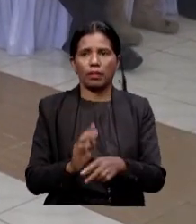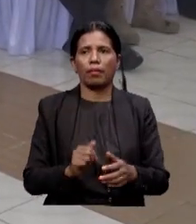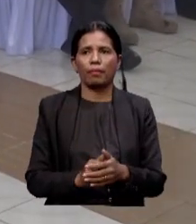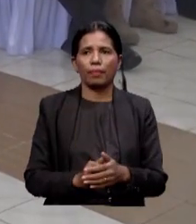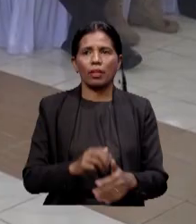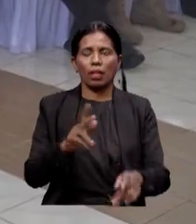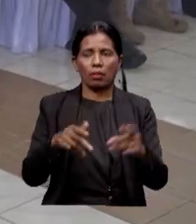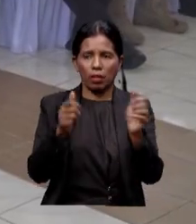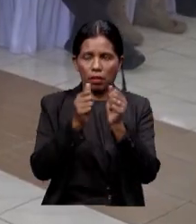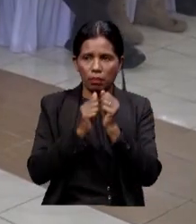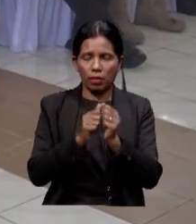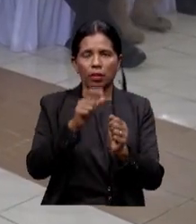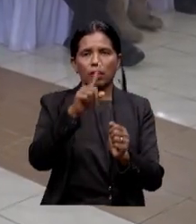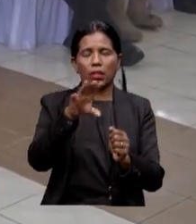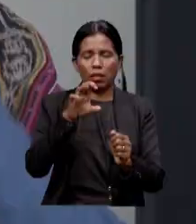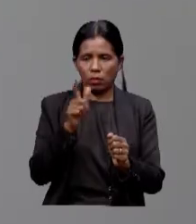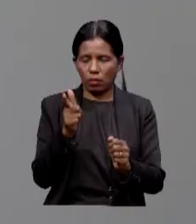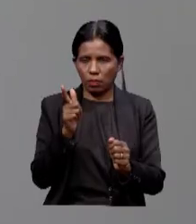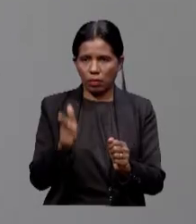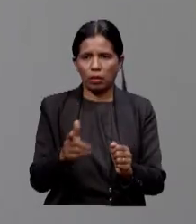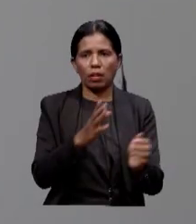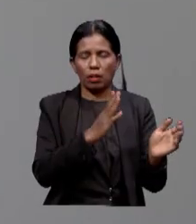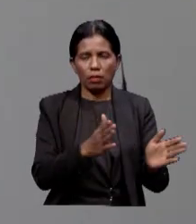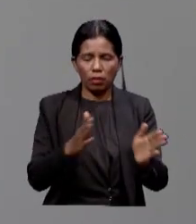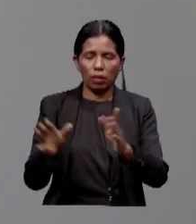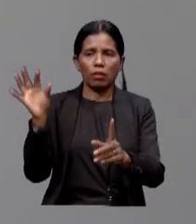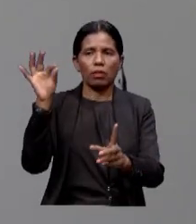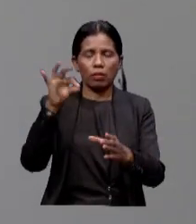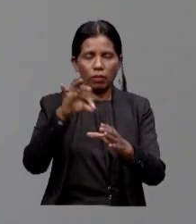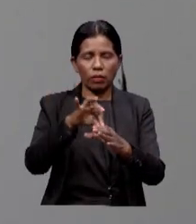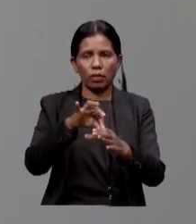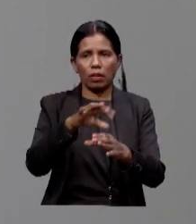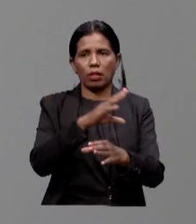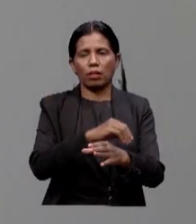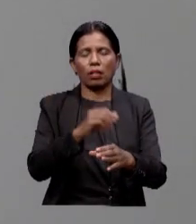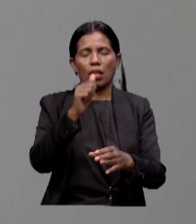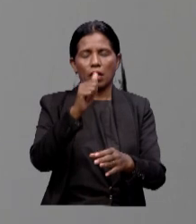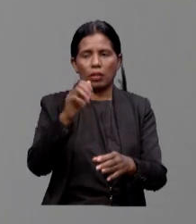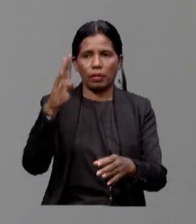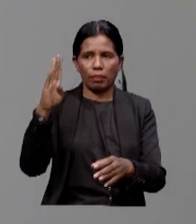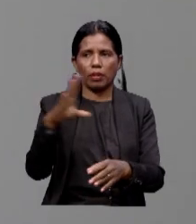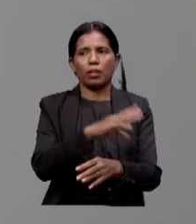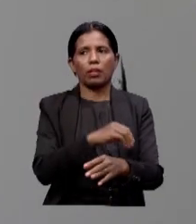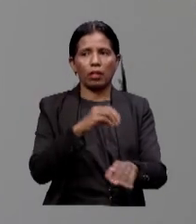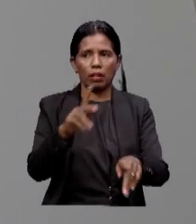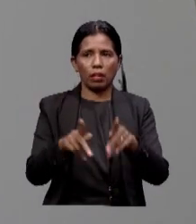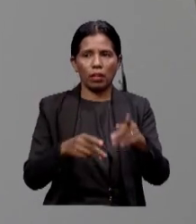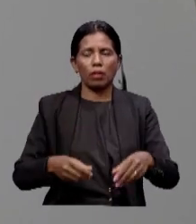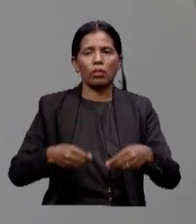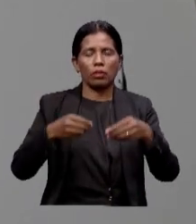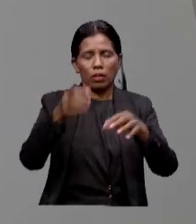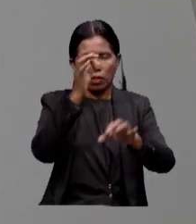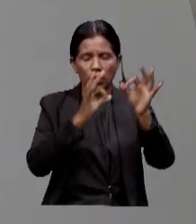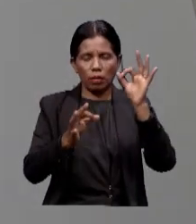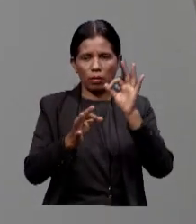ne hamutuk atus ida ruanulu no ia prosesu votasaun ba kandidatu pa kote A no B. Kongresista sira fo konfiansa